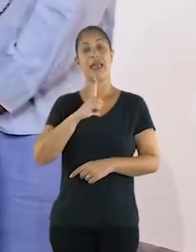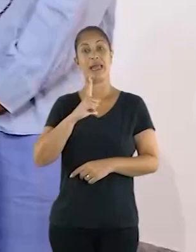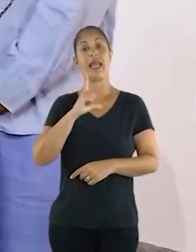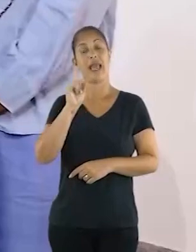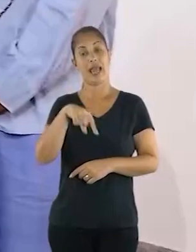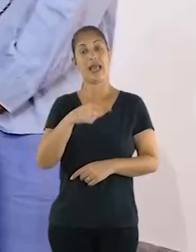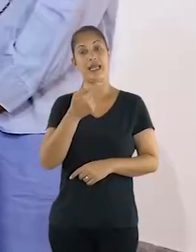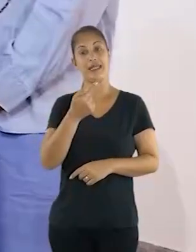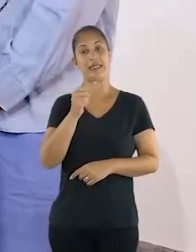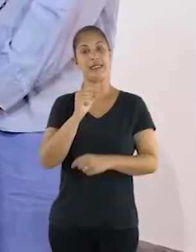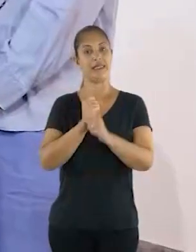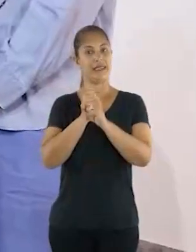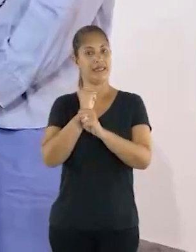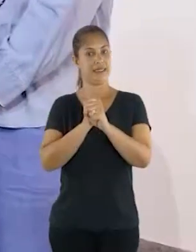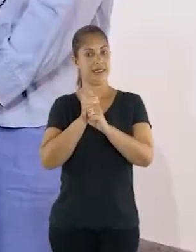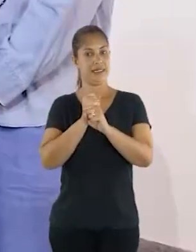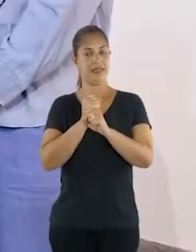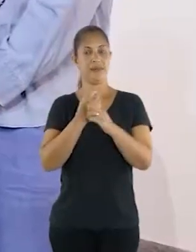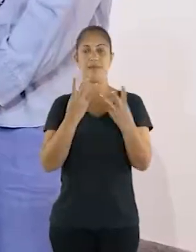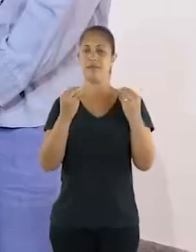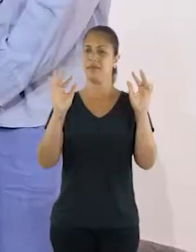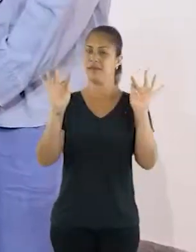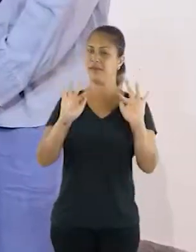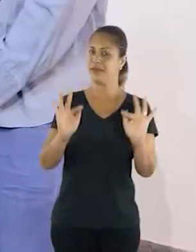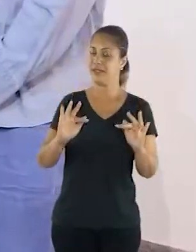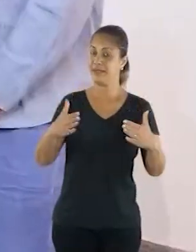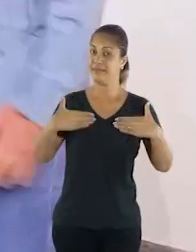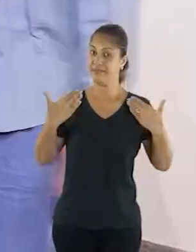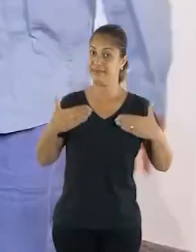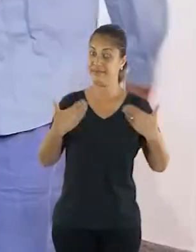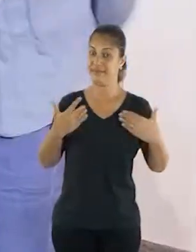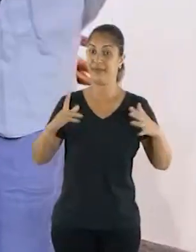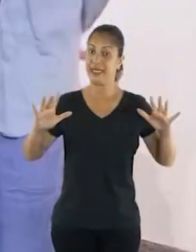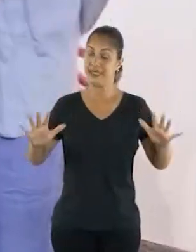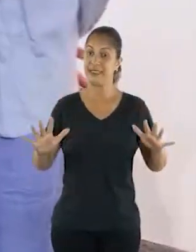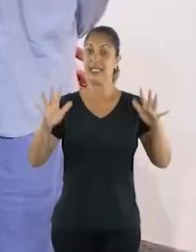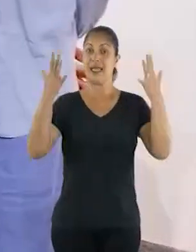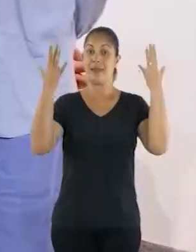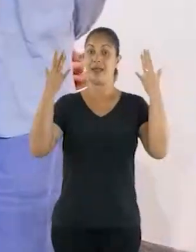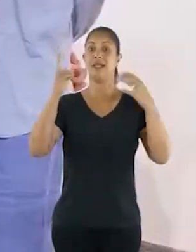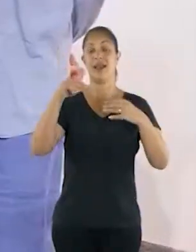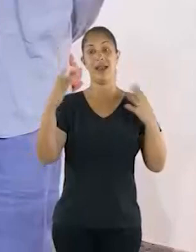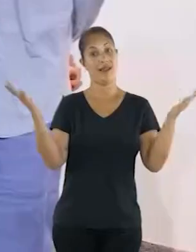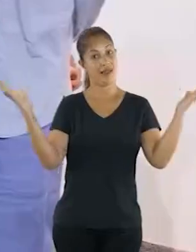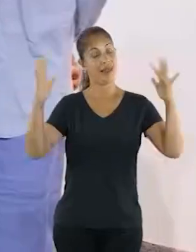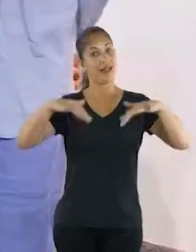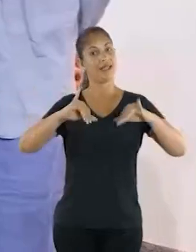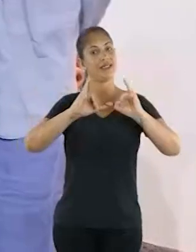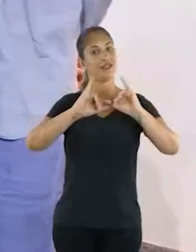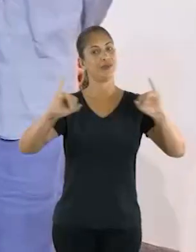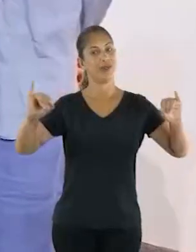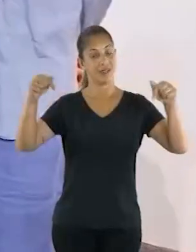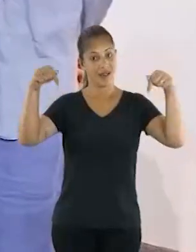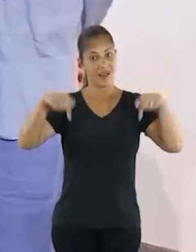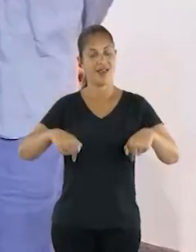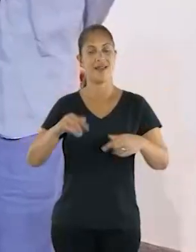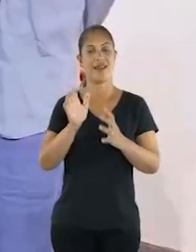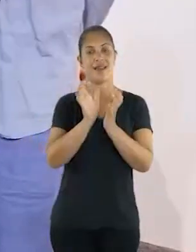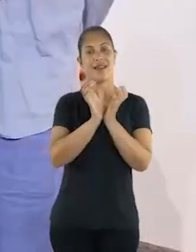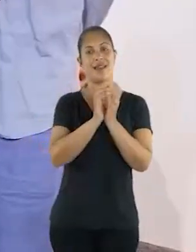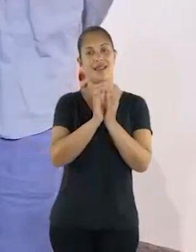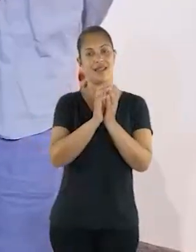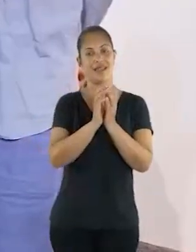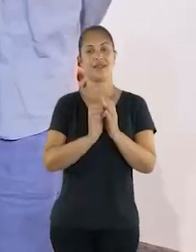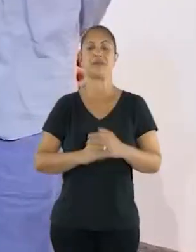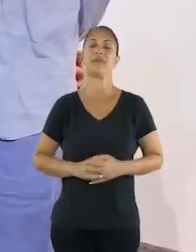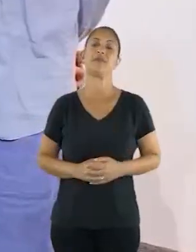anos e ficamos muito contentes de ter como parte das celebrações trazer a exposição aqui para Recife,